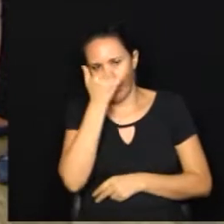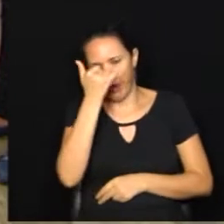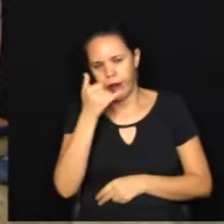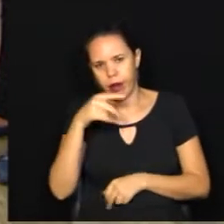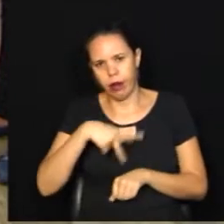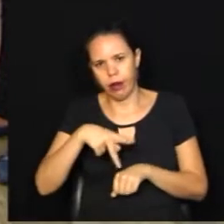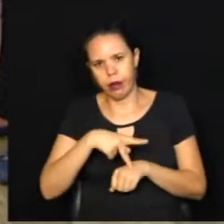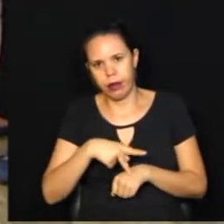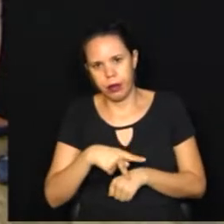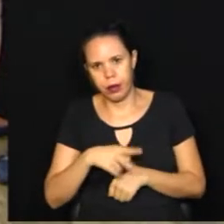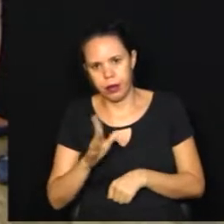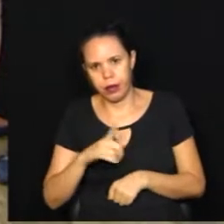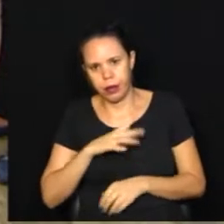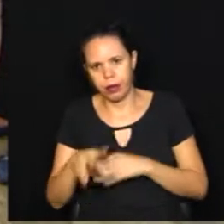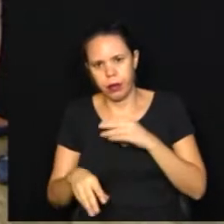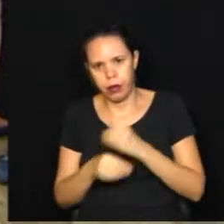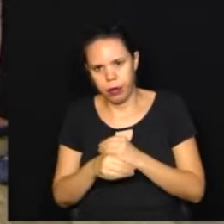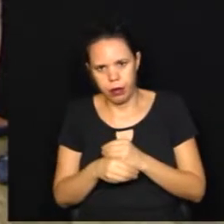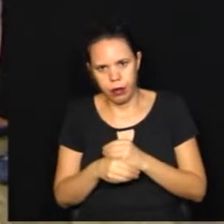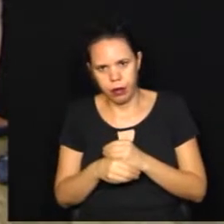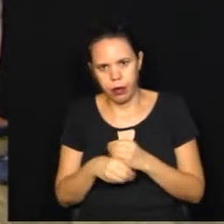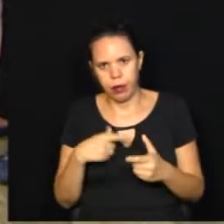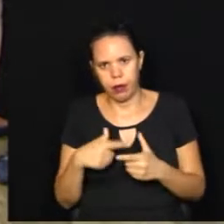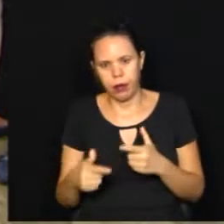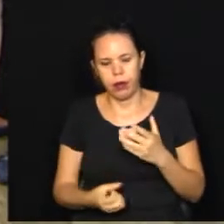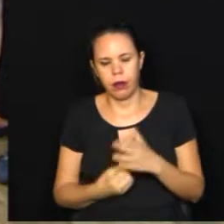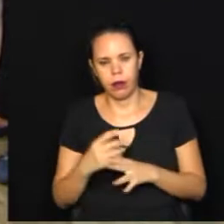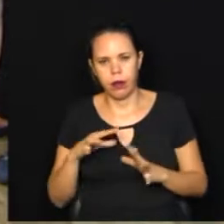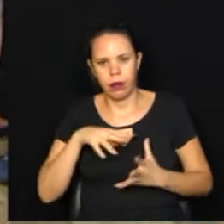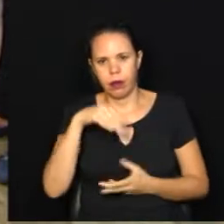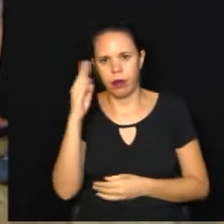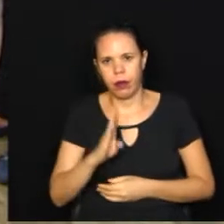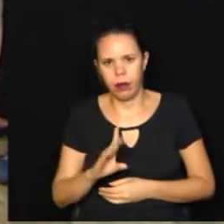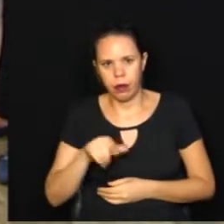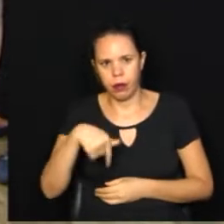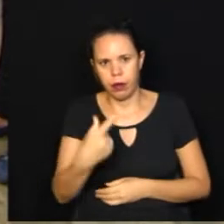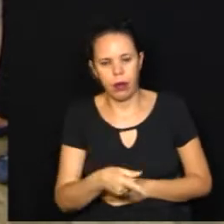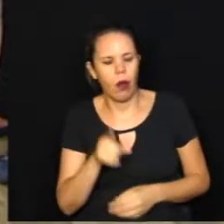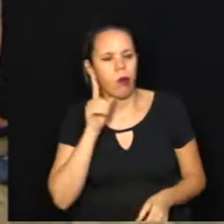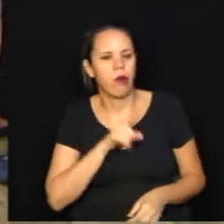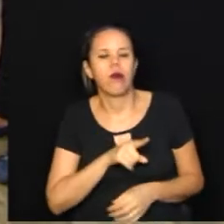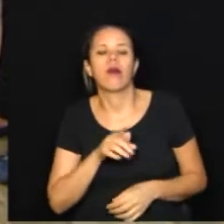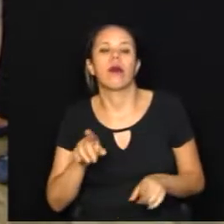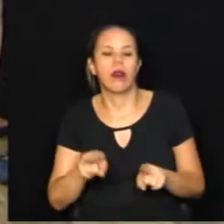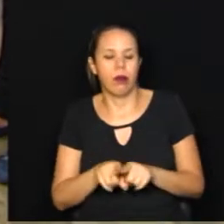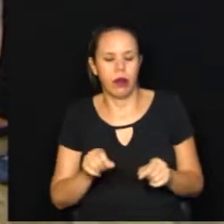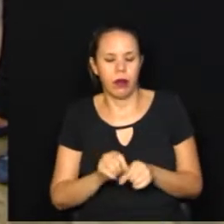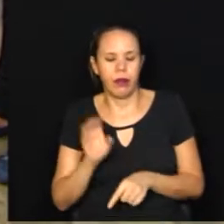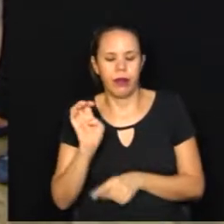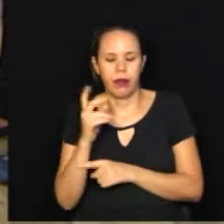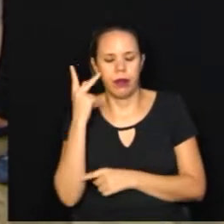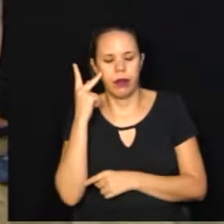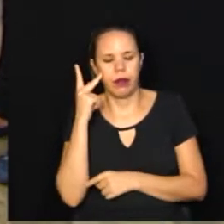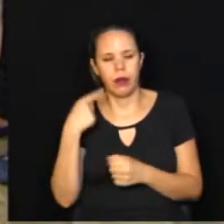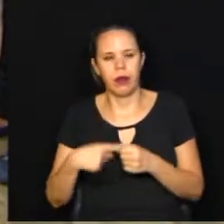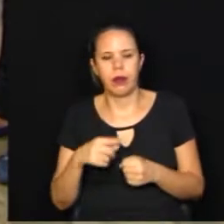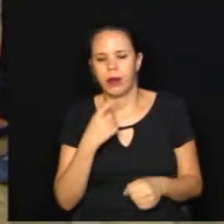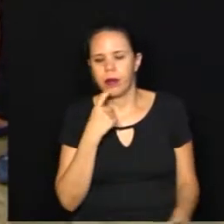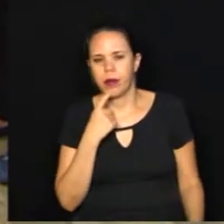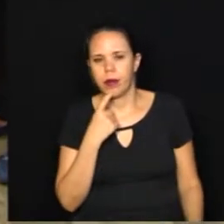nosso país. E a gente já atualiza, então, os casos em todo o Brasil e depois estado de São Paulo e atualizando o município aqui de